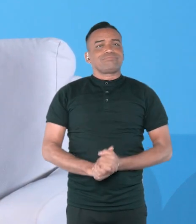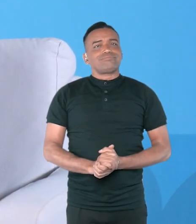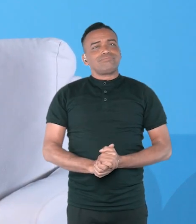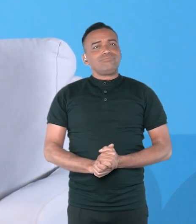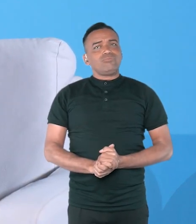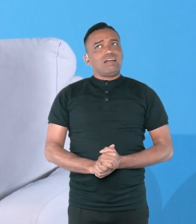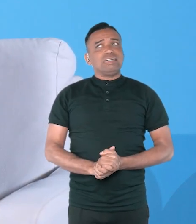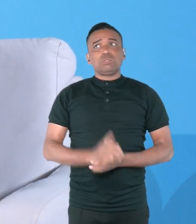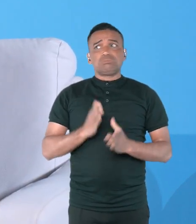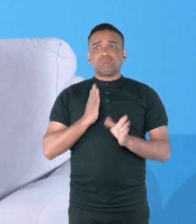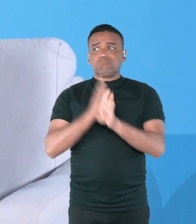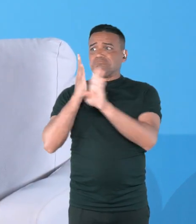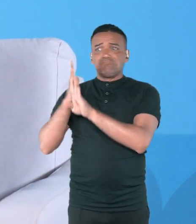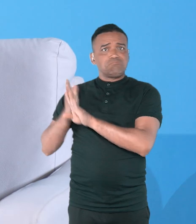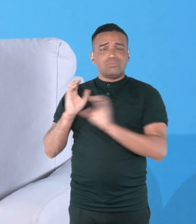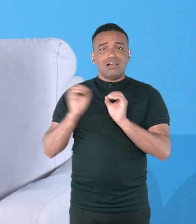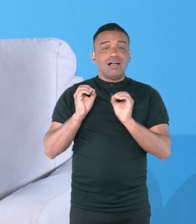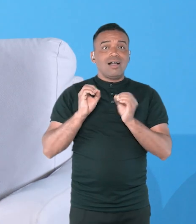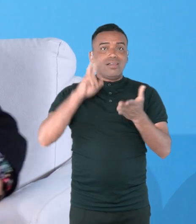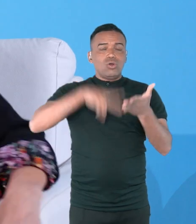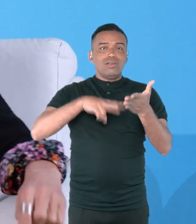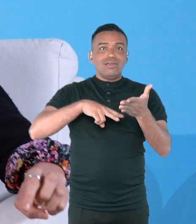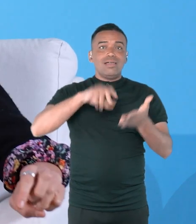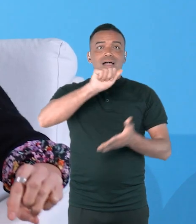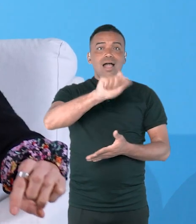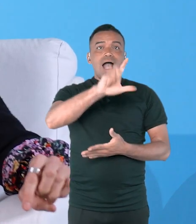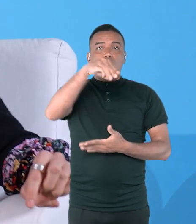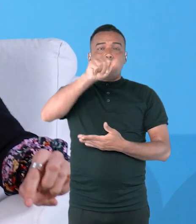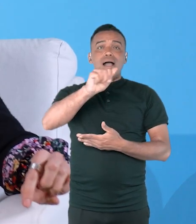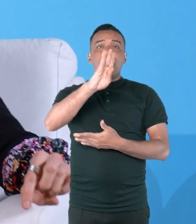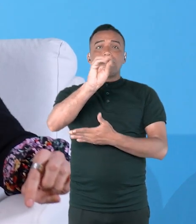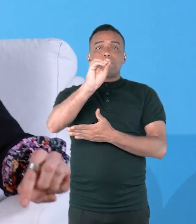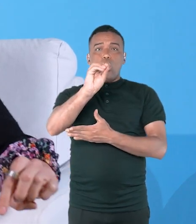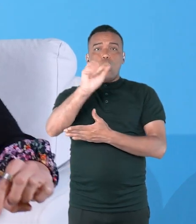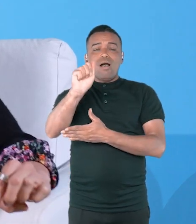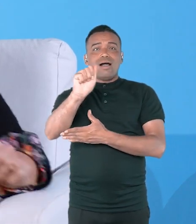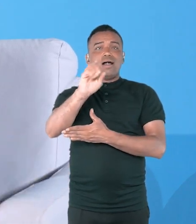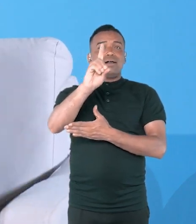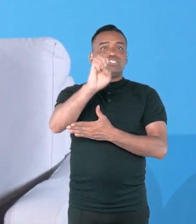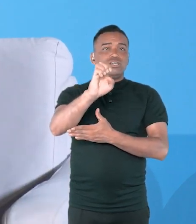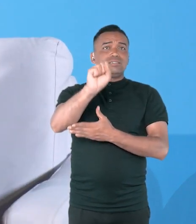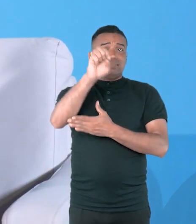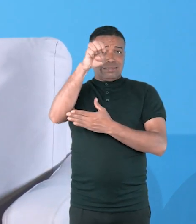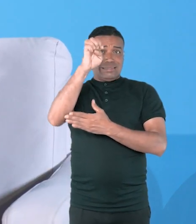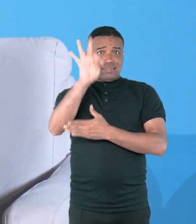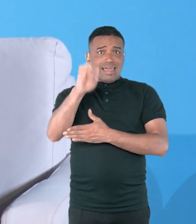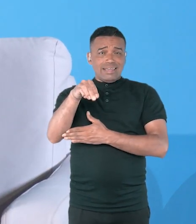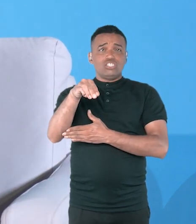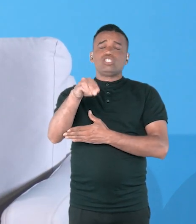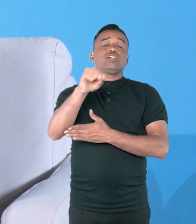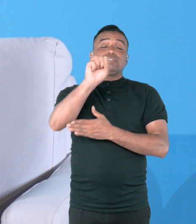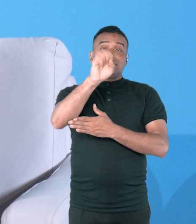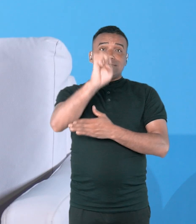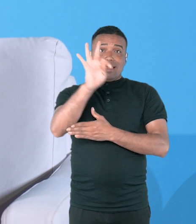eu não achava, eu li A Alma Boa de Setsuan. E aí aconteceu comigo uma coisa